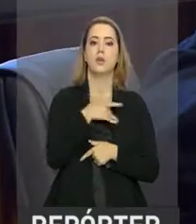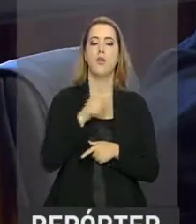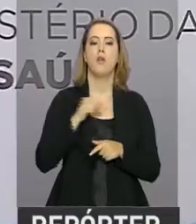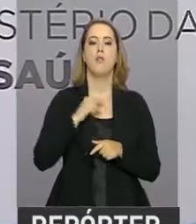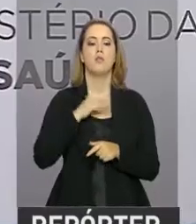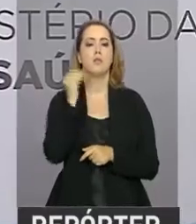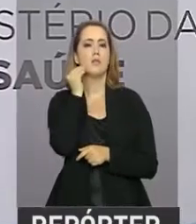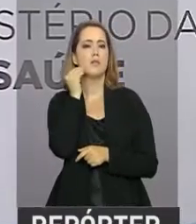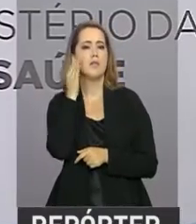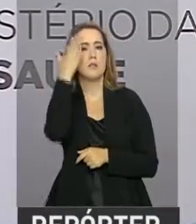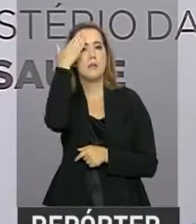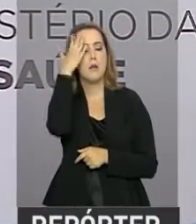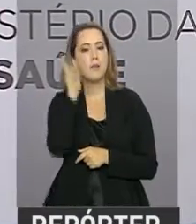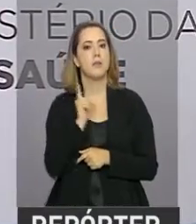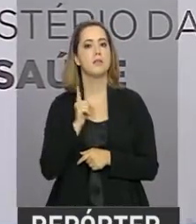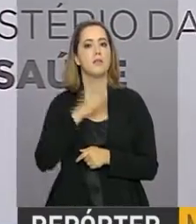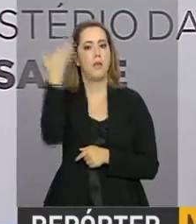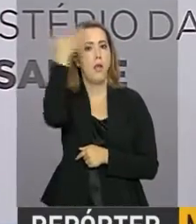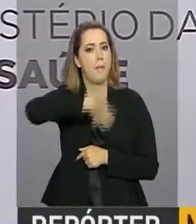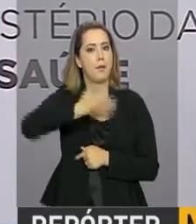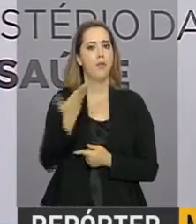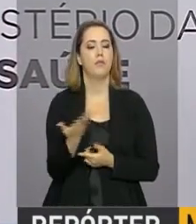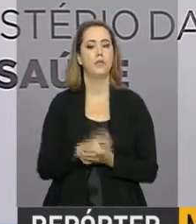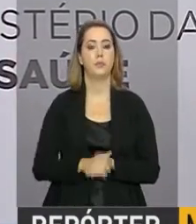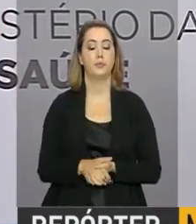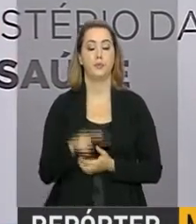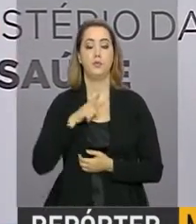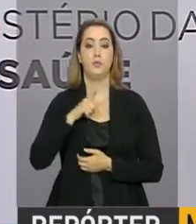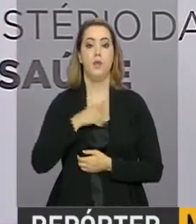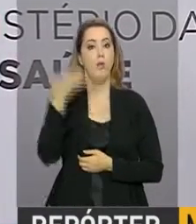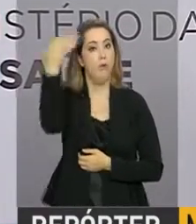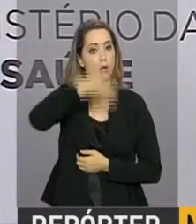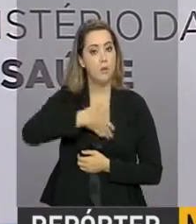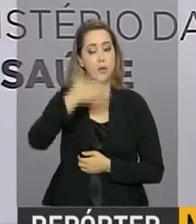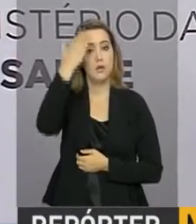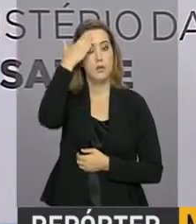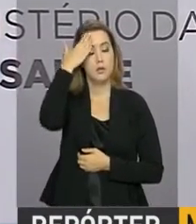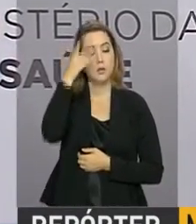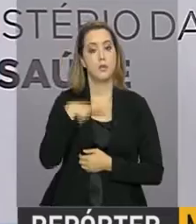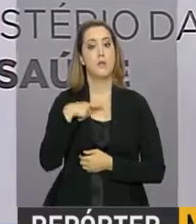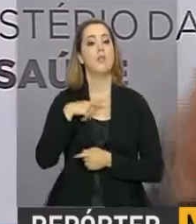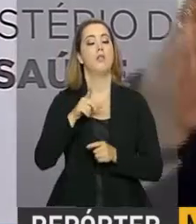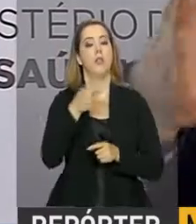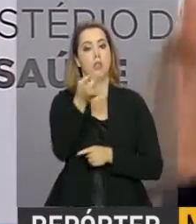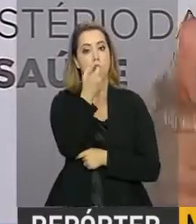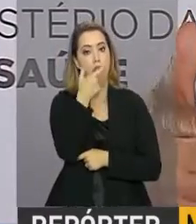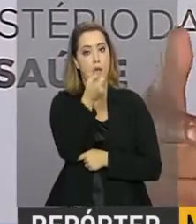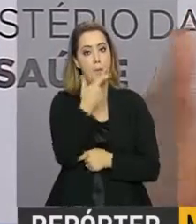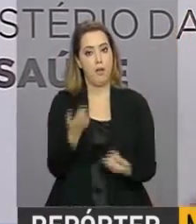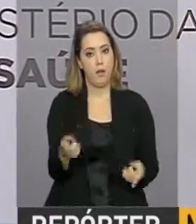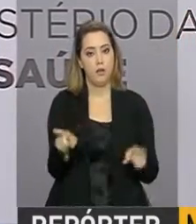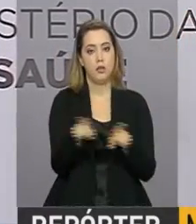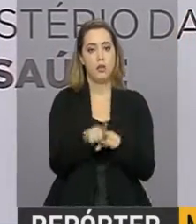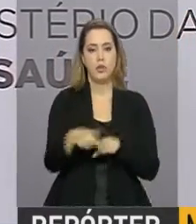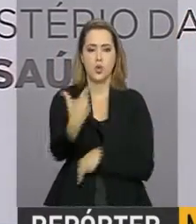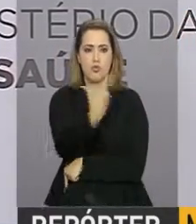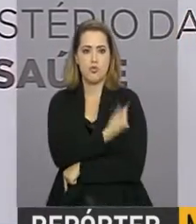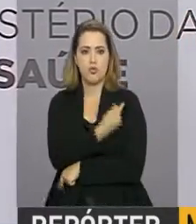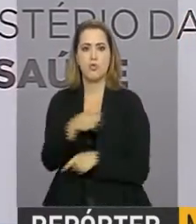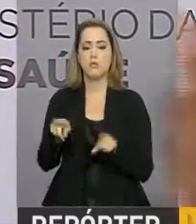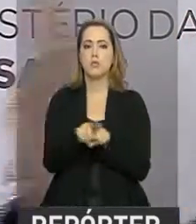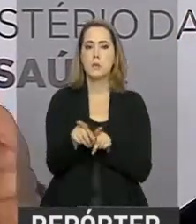teste temos o exame teste sorológico a penicilina a aplicação da penicilina o